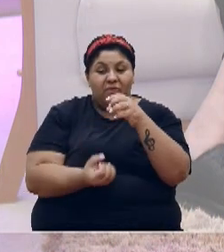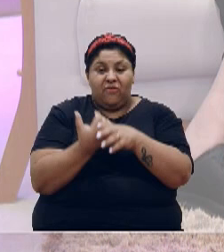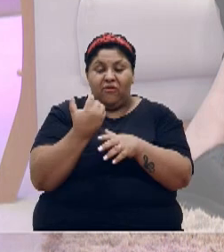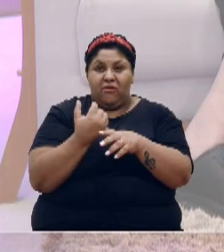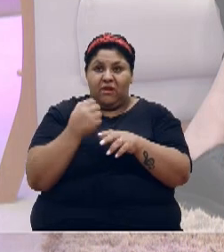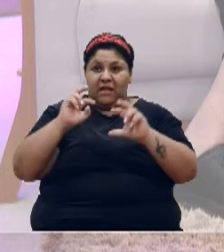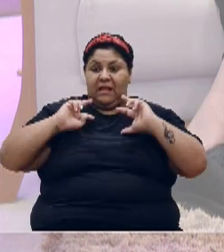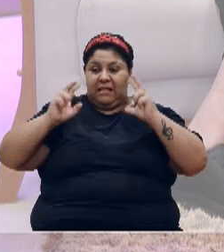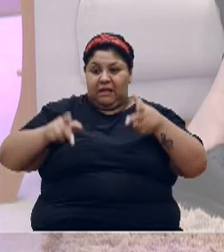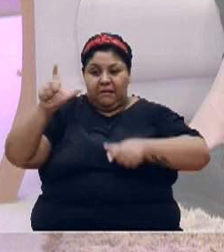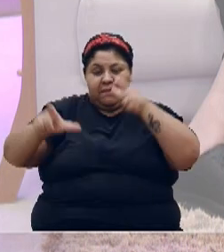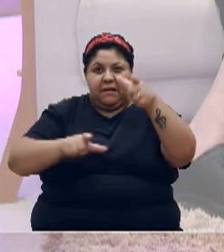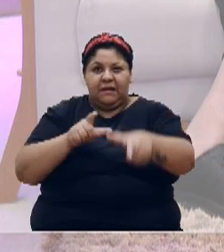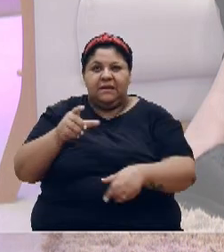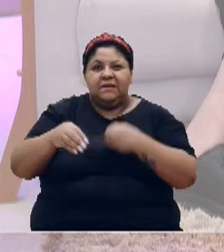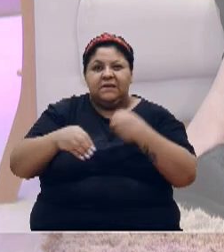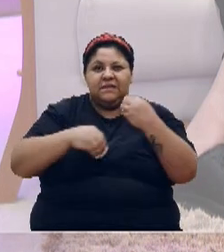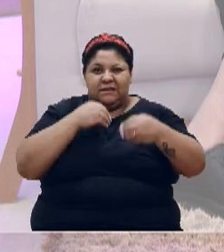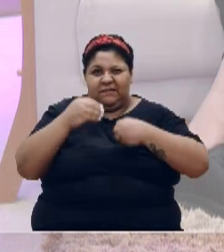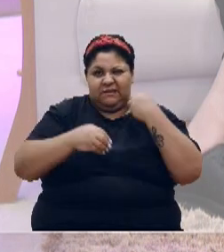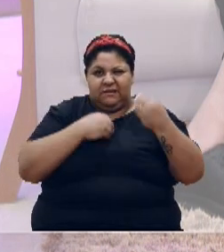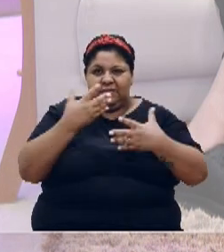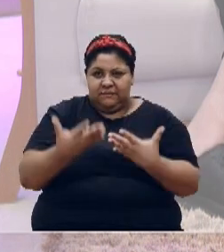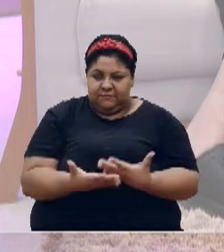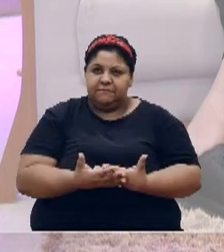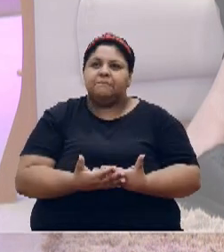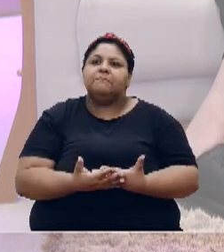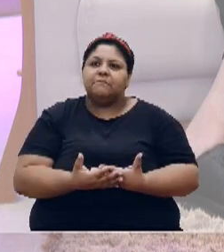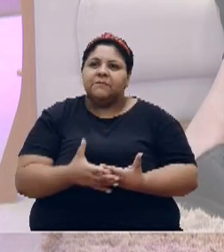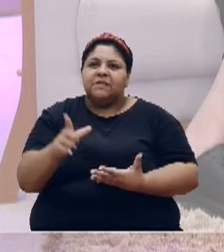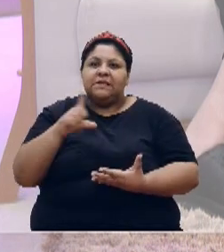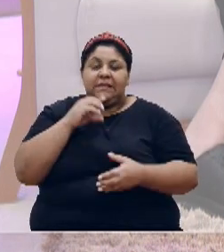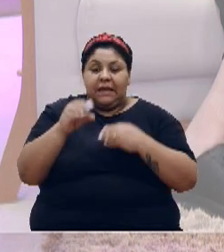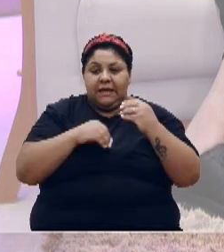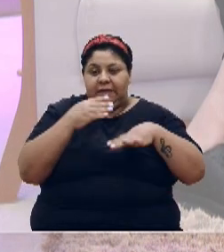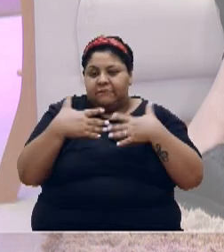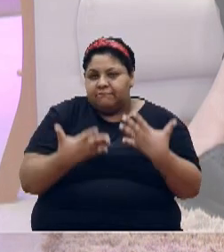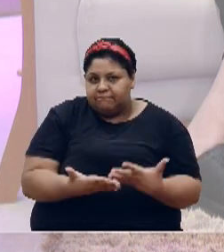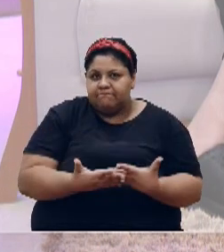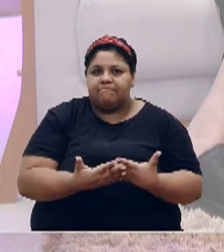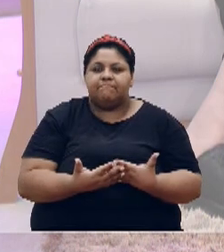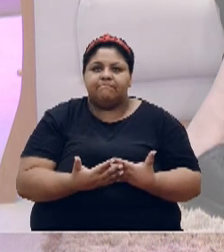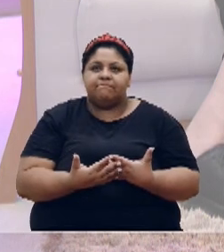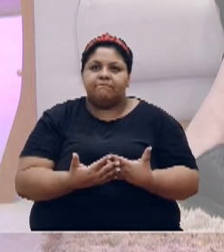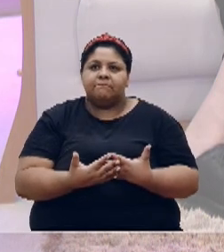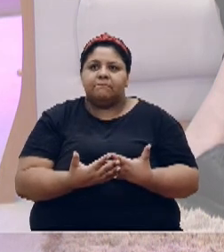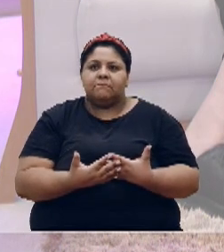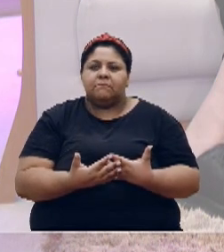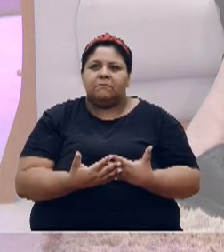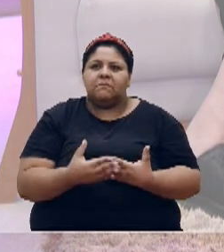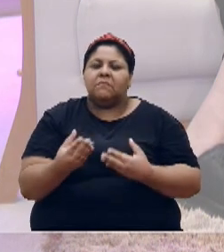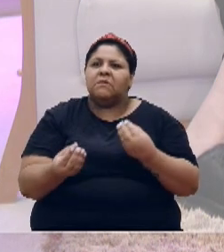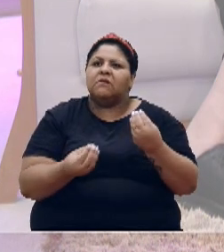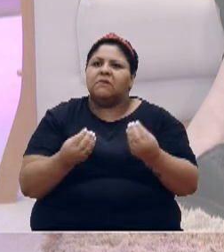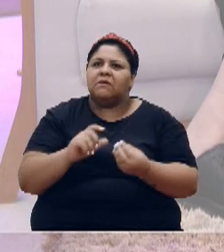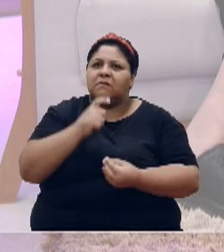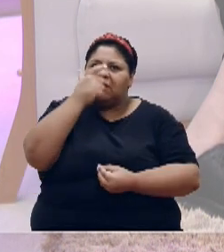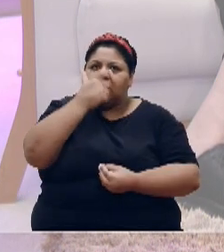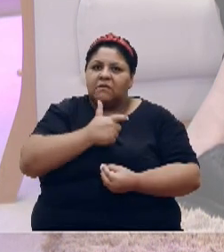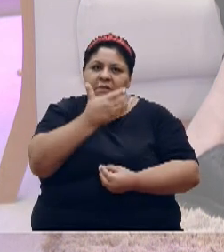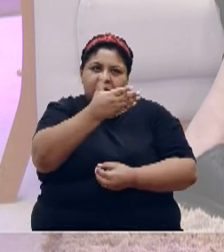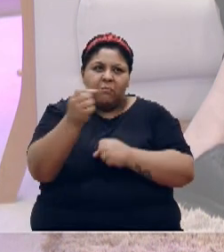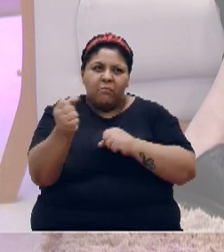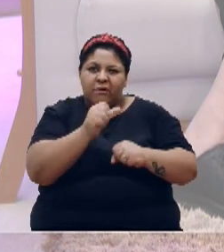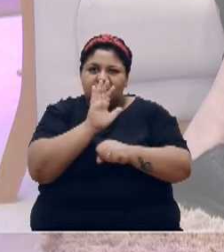gente sentir esses sentimentos. Ter esses sentimentos, né? Então, a gente, ok ter esses sentimentos, né? Acho que tu, Bianca, pode